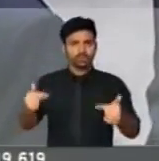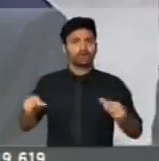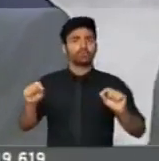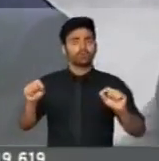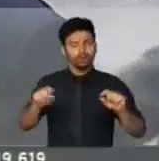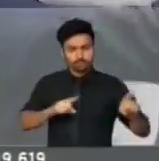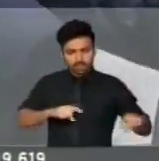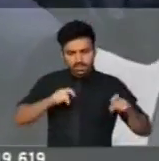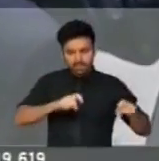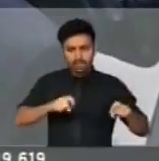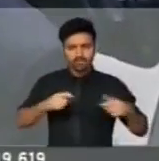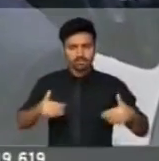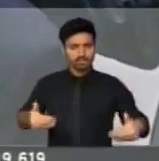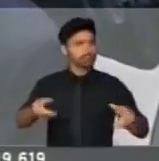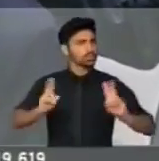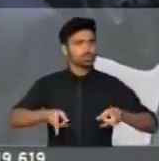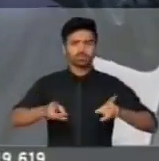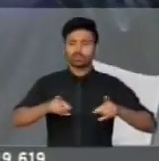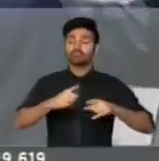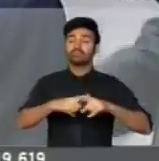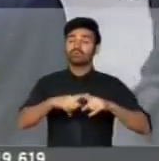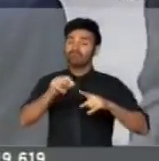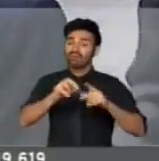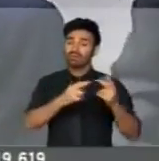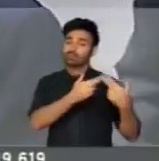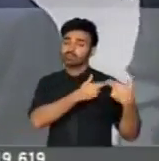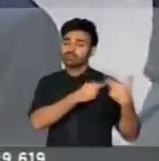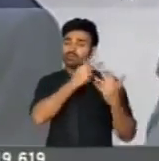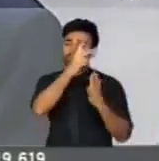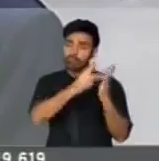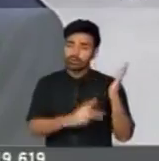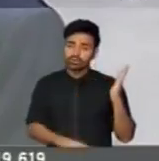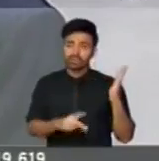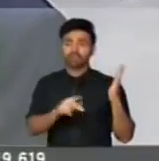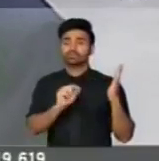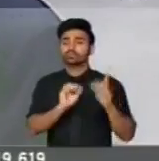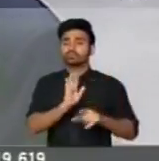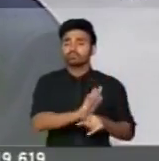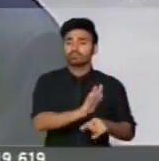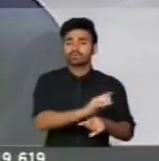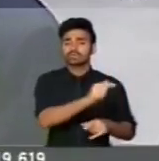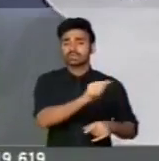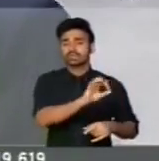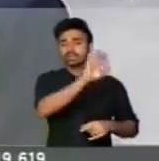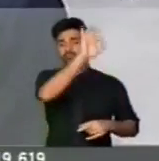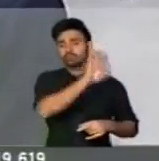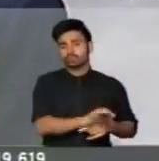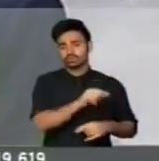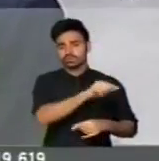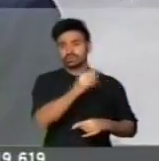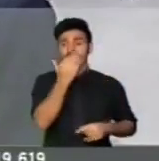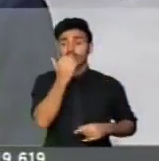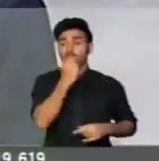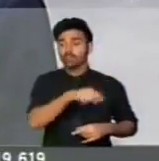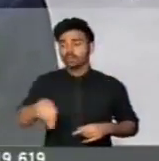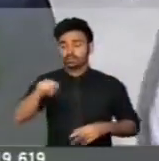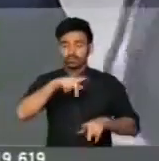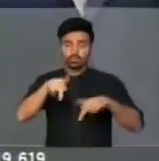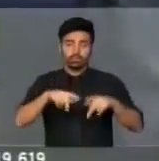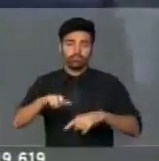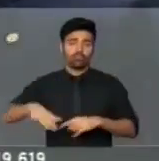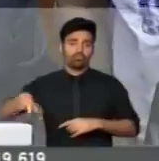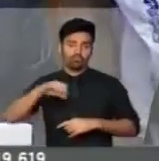permaneça, porque ele é responsável pelas políticas públicas de 70% do alimento que vai à mesa do povo brasileiro. Muito obrigado.